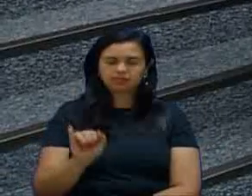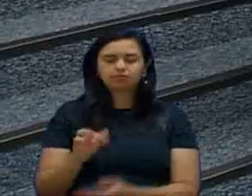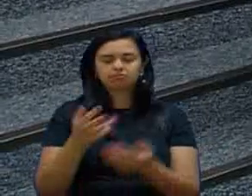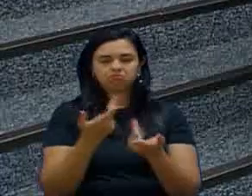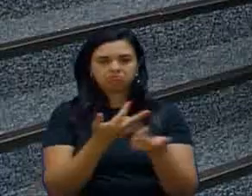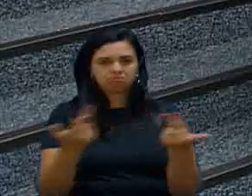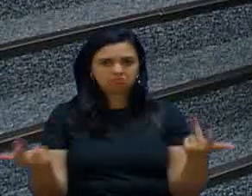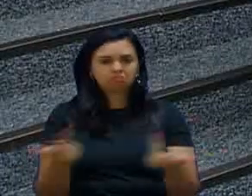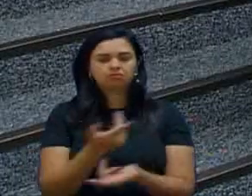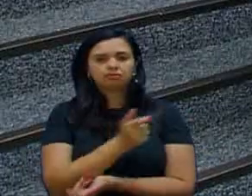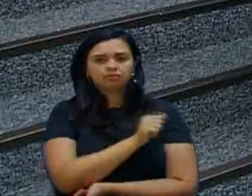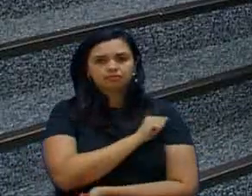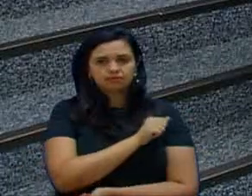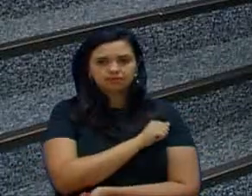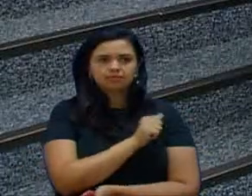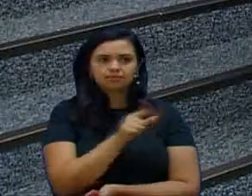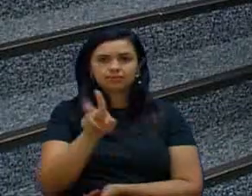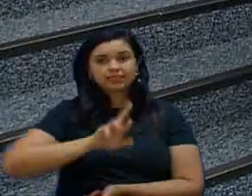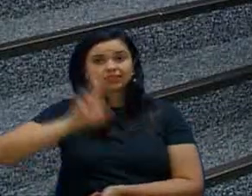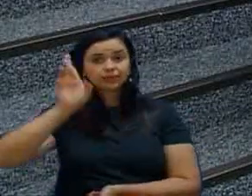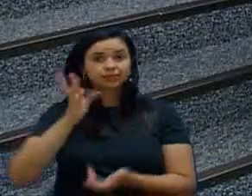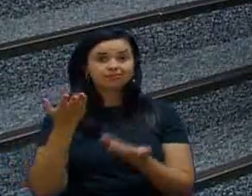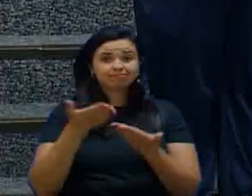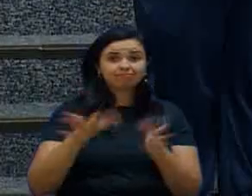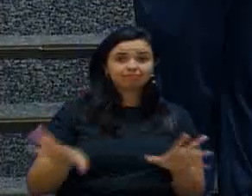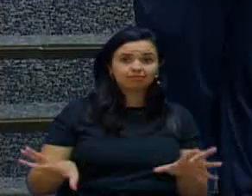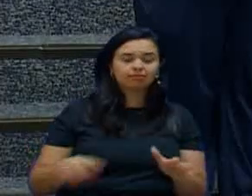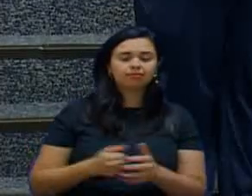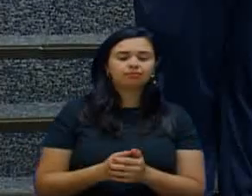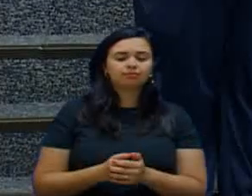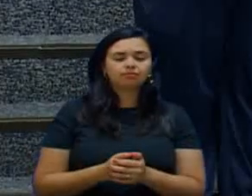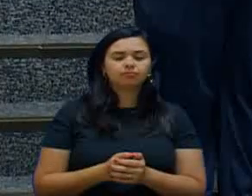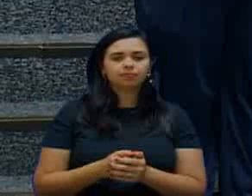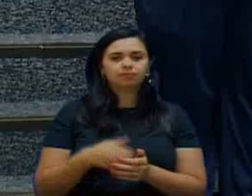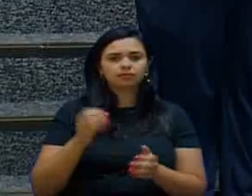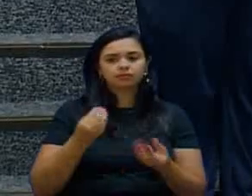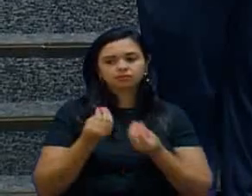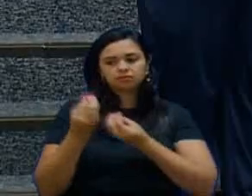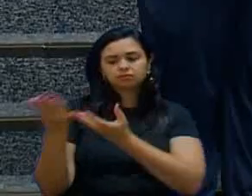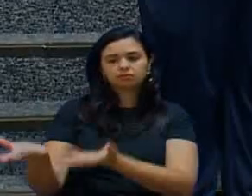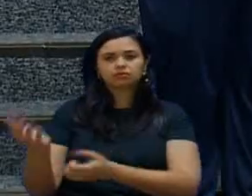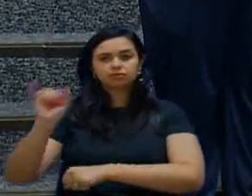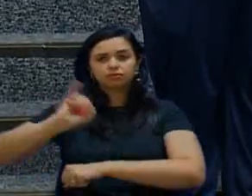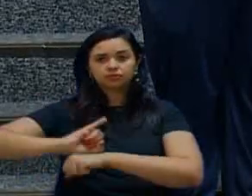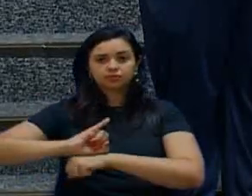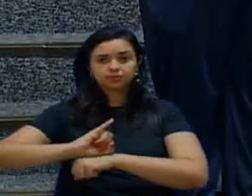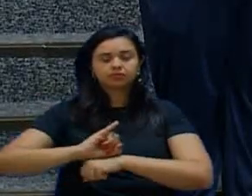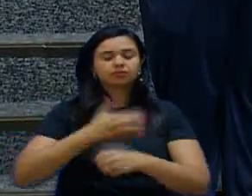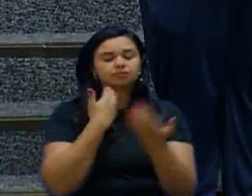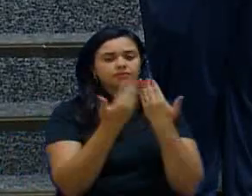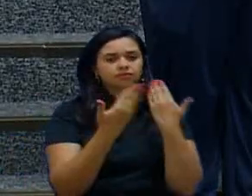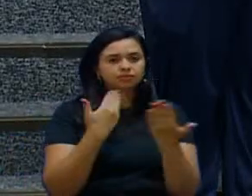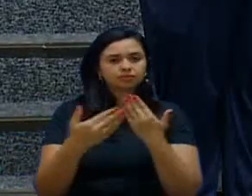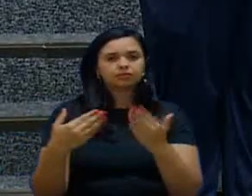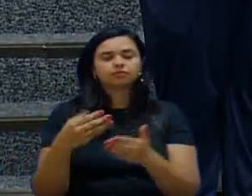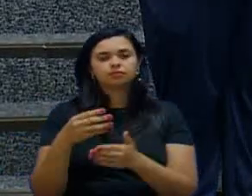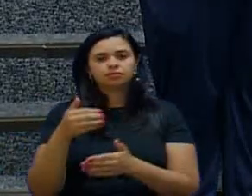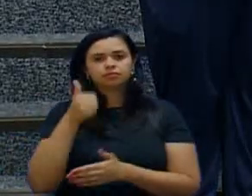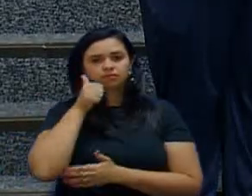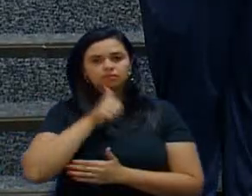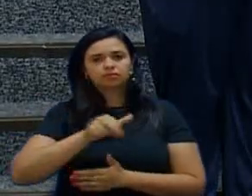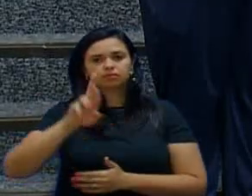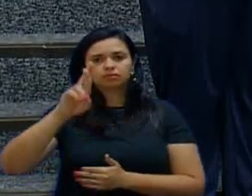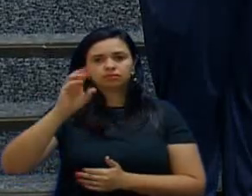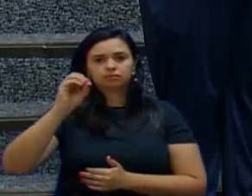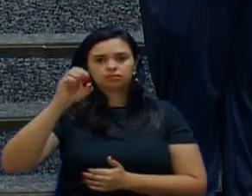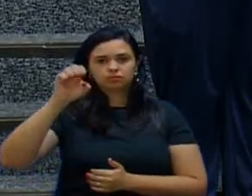e outros de Votorantim, e eles entregaram, né, a instituição. E eu fui fazer uma conversa com a dona Rô, e